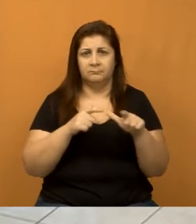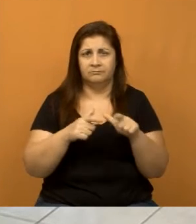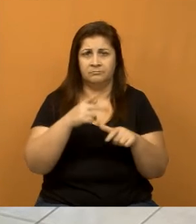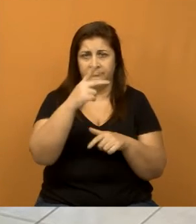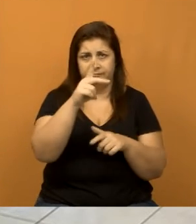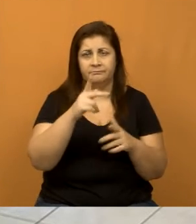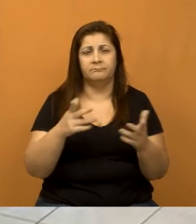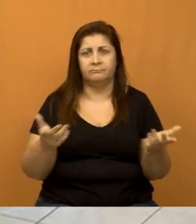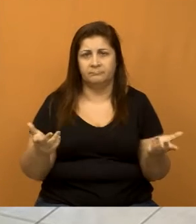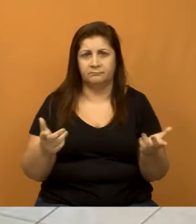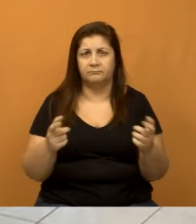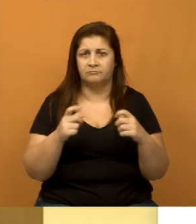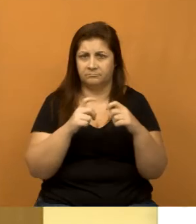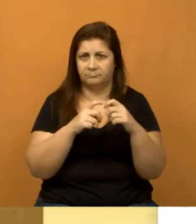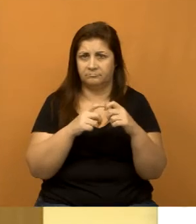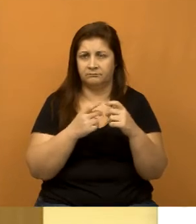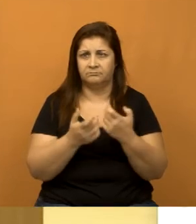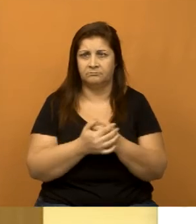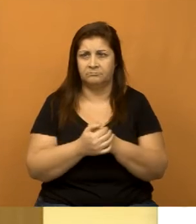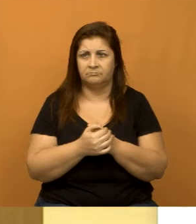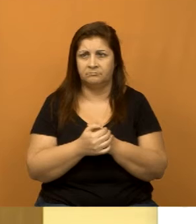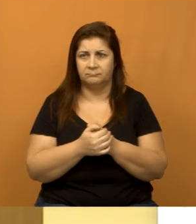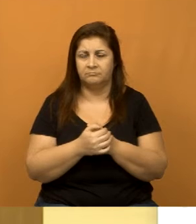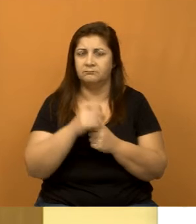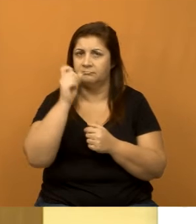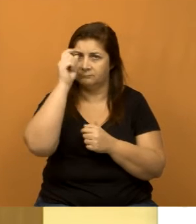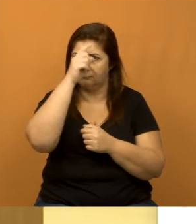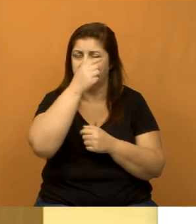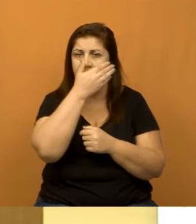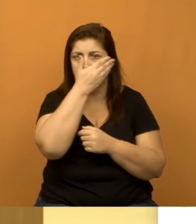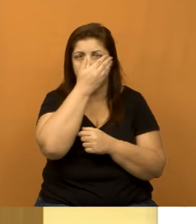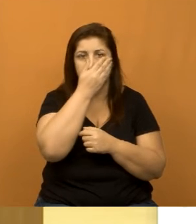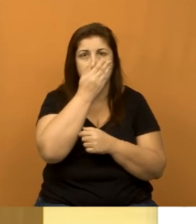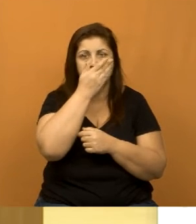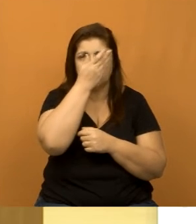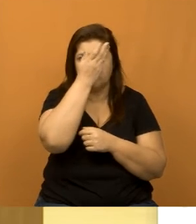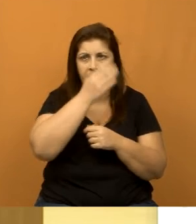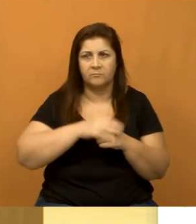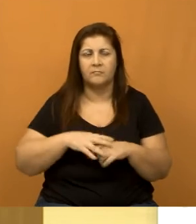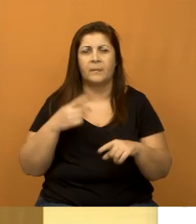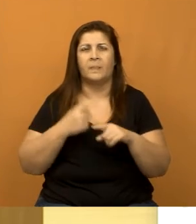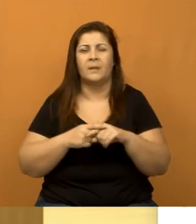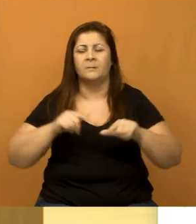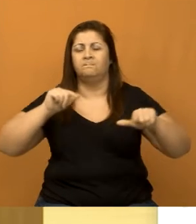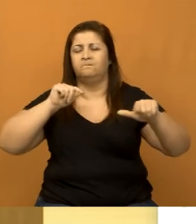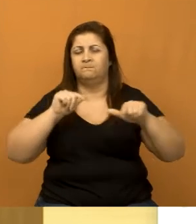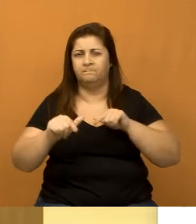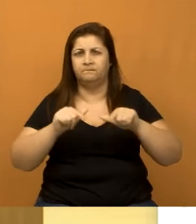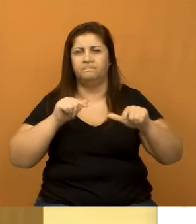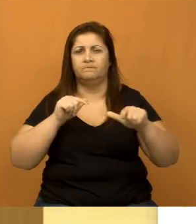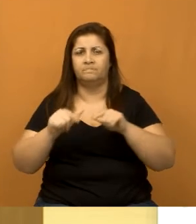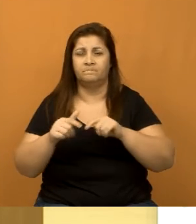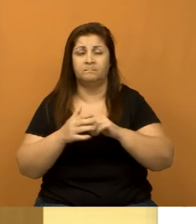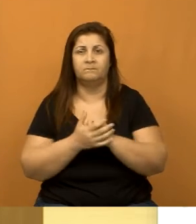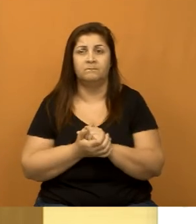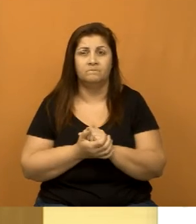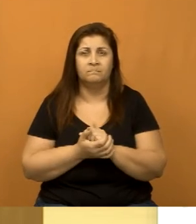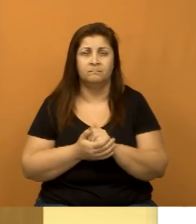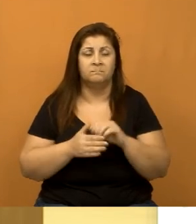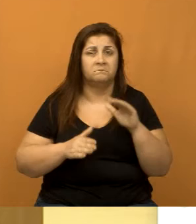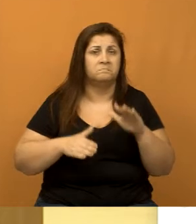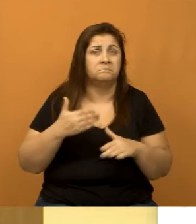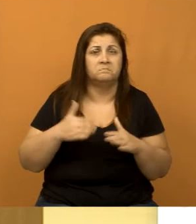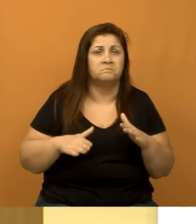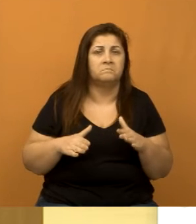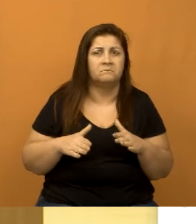vocês é uma condição muito difícil, porque é plantão seguido de plantão, muitas vezes você não tem o